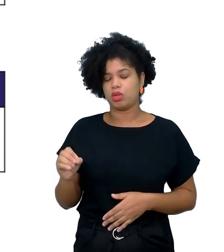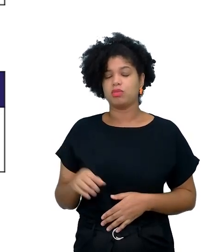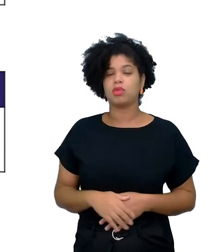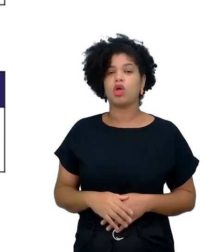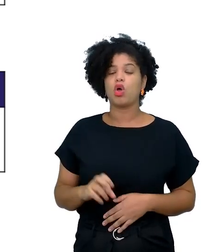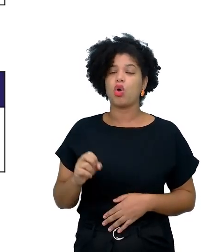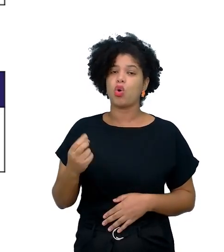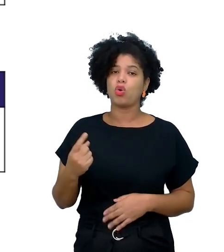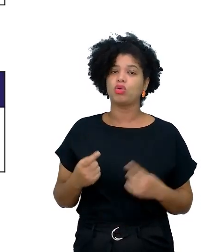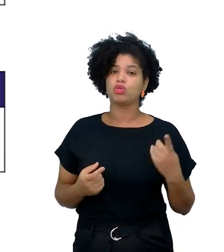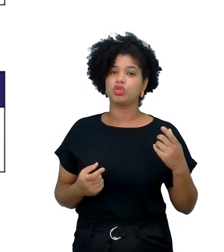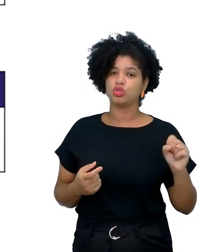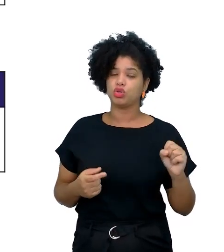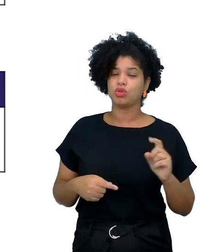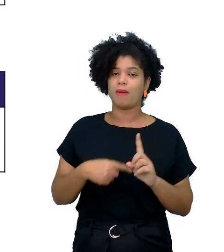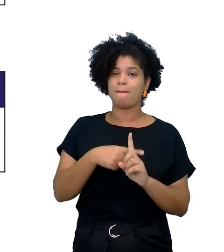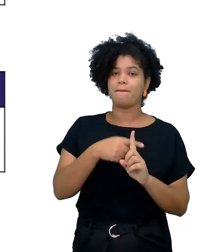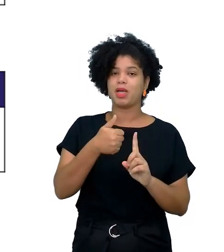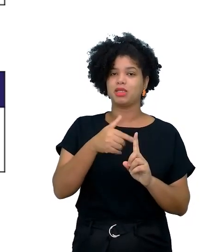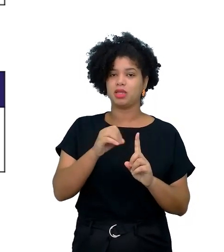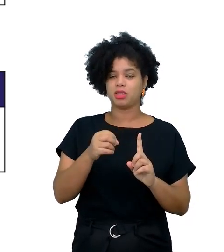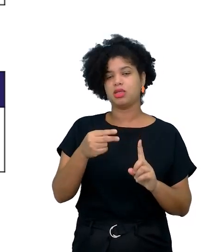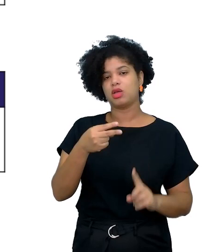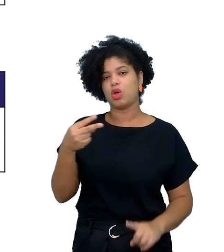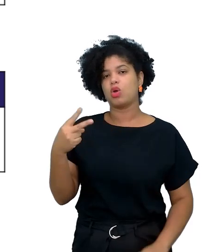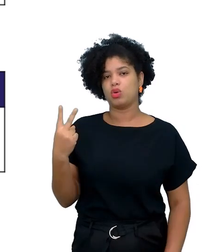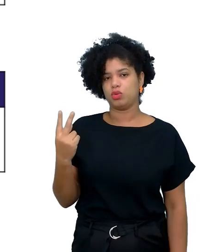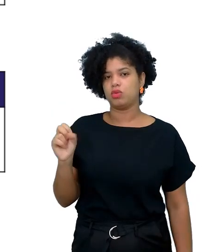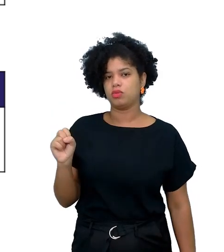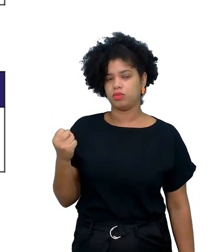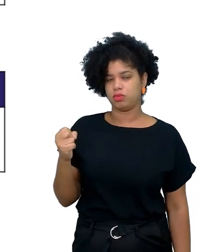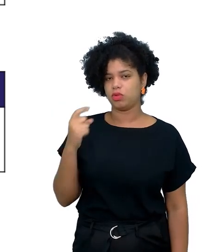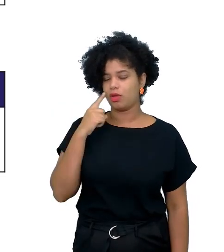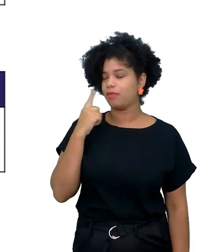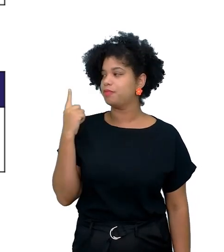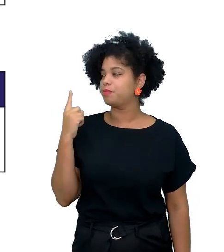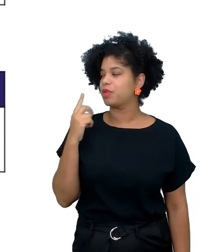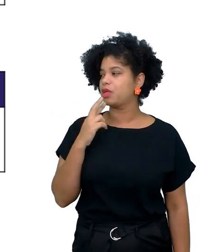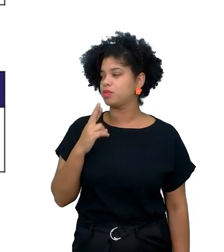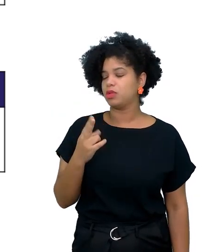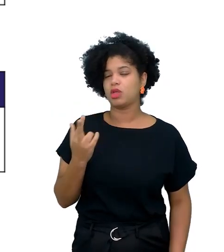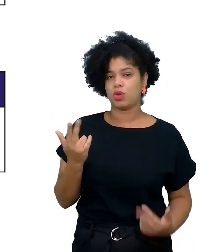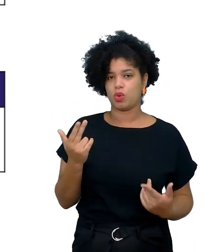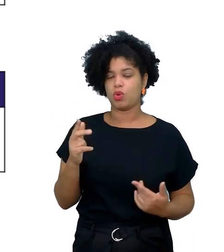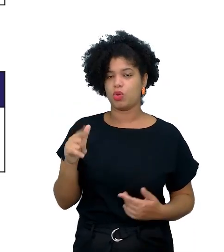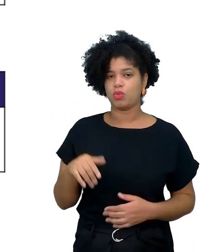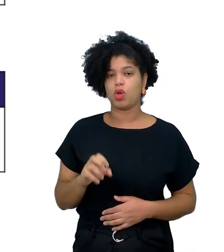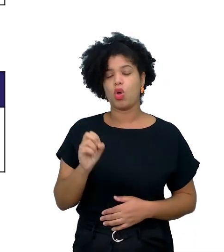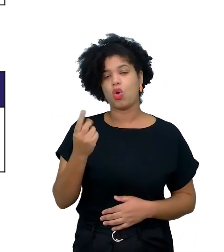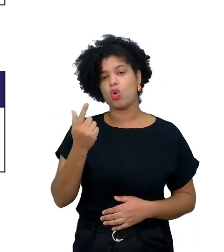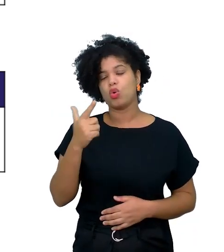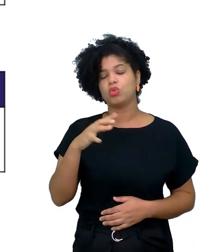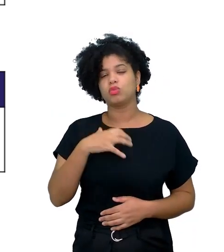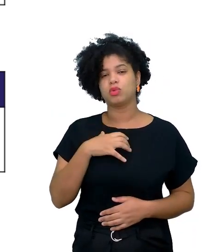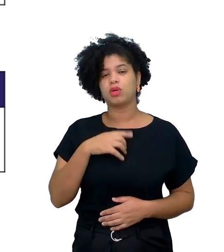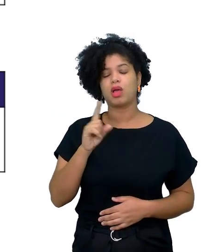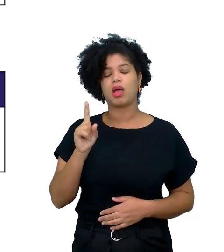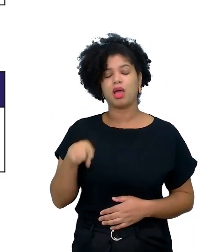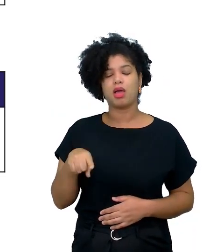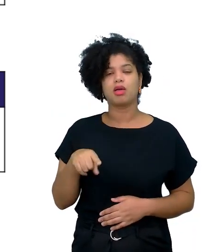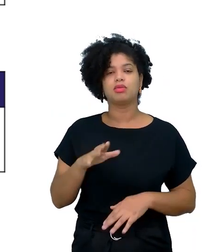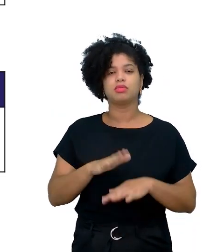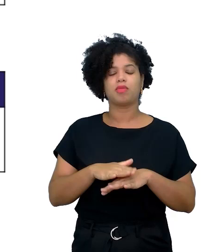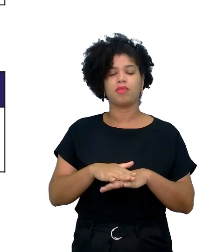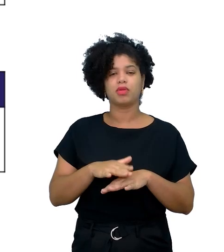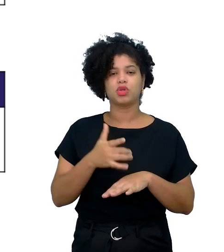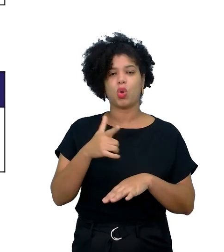né, 18 mais 10, como está colocado aqui, que vai resultar em 28. Ou ainda fazer um procedimento,